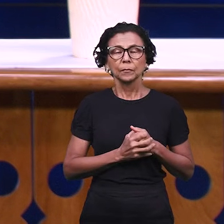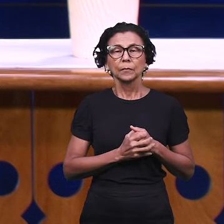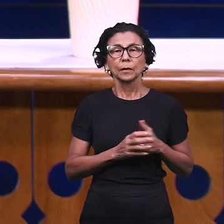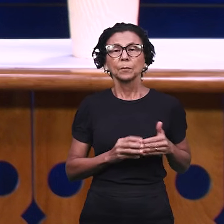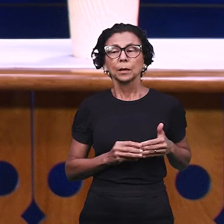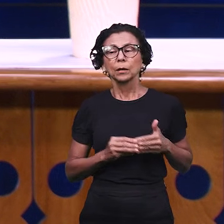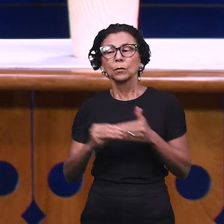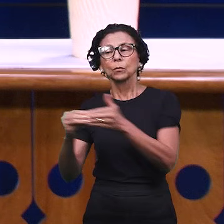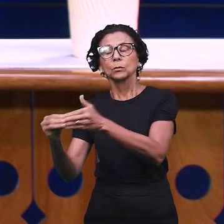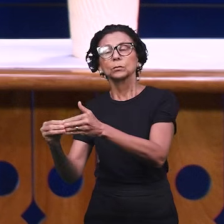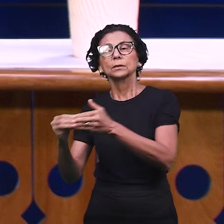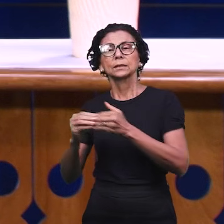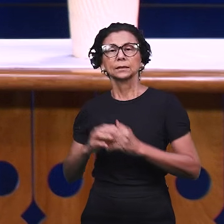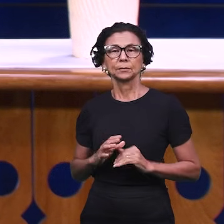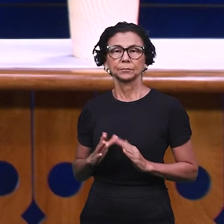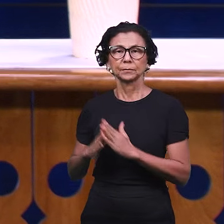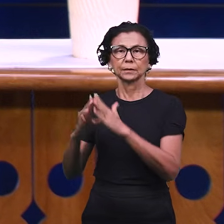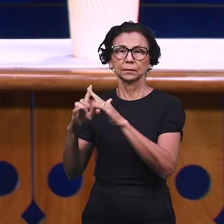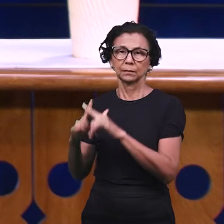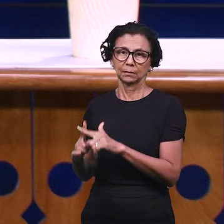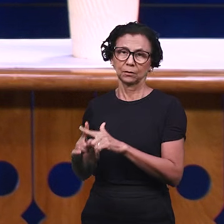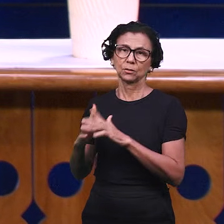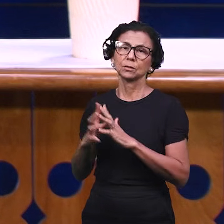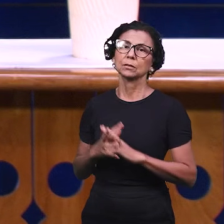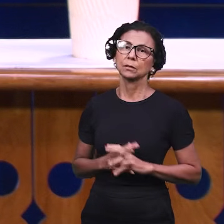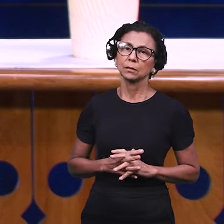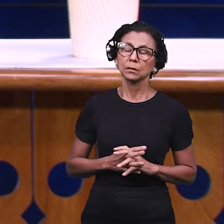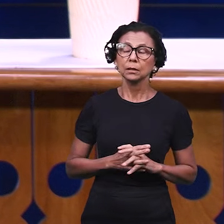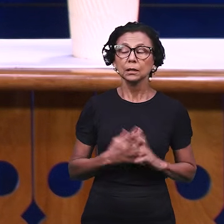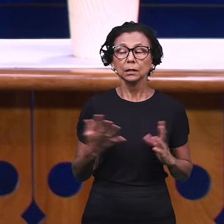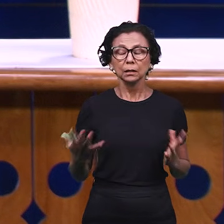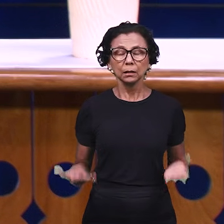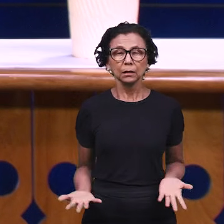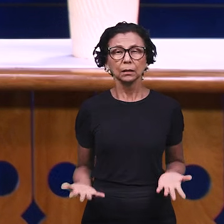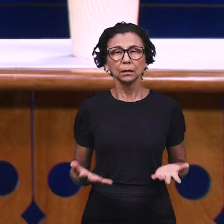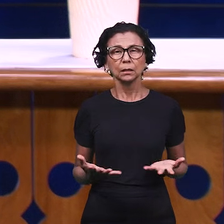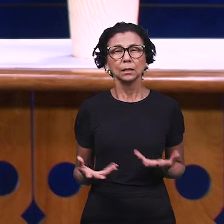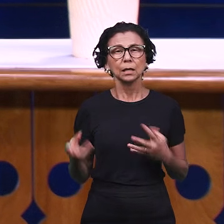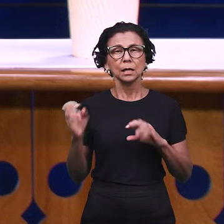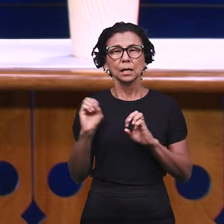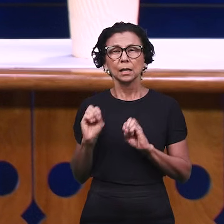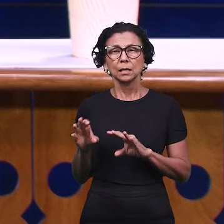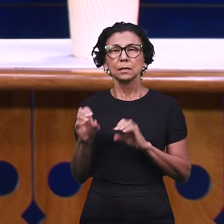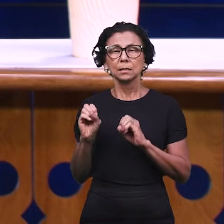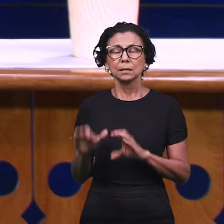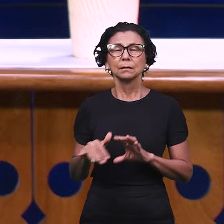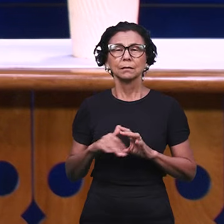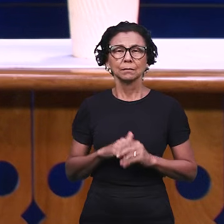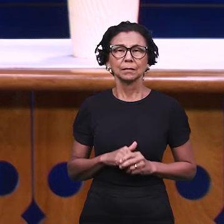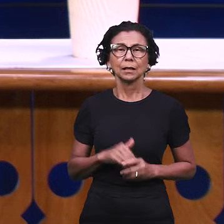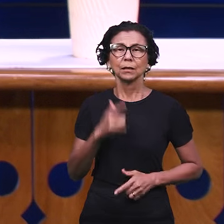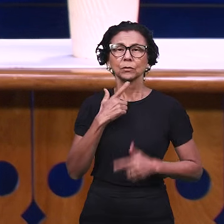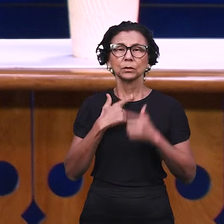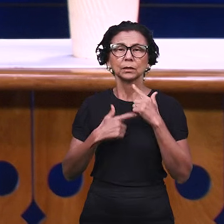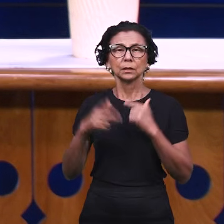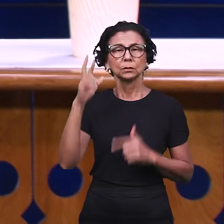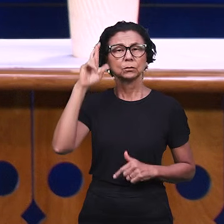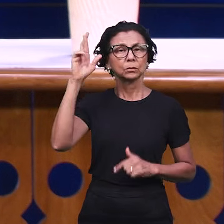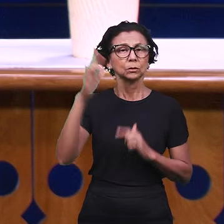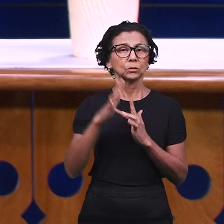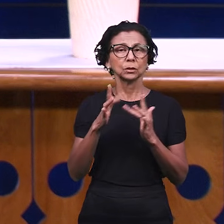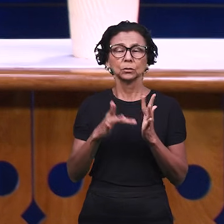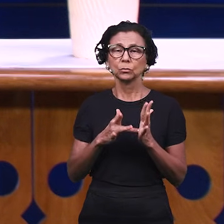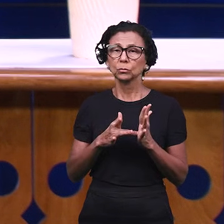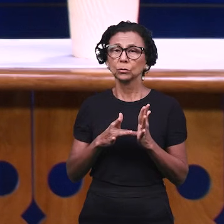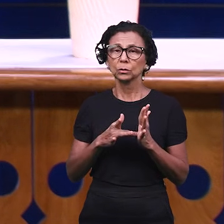à igreja toda a sua vontade, para mostrar à igreja aquilo que é o propósito dele, principalmente preparar a